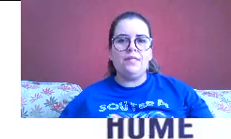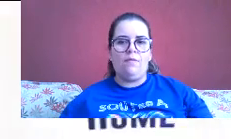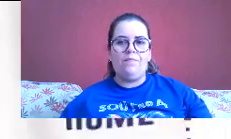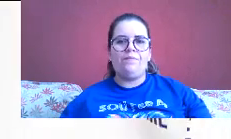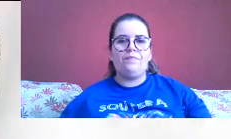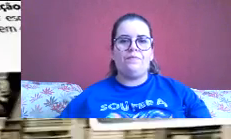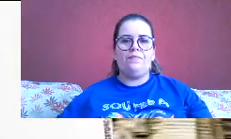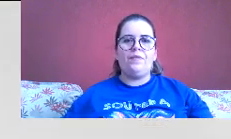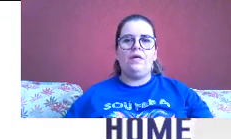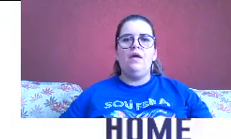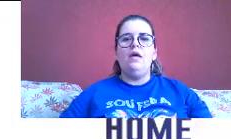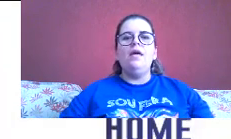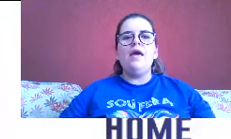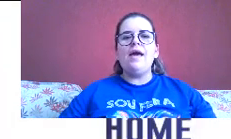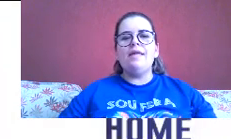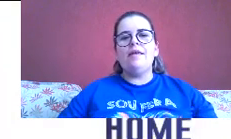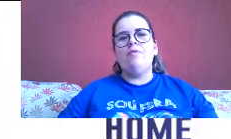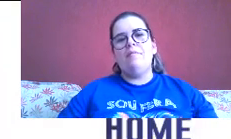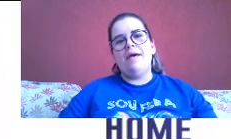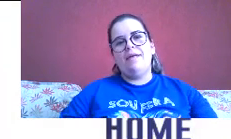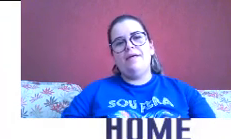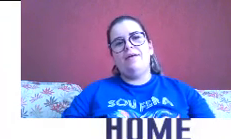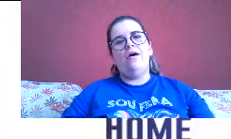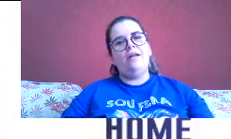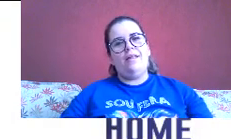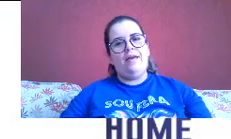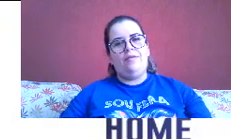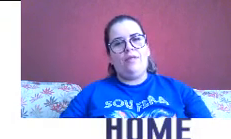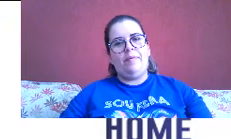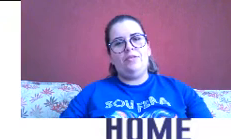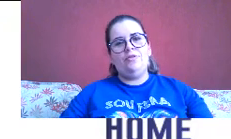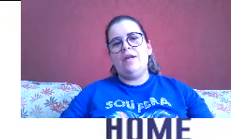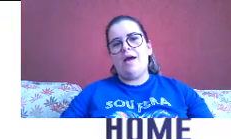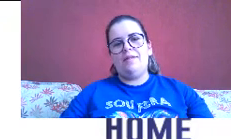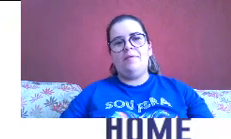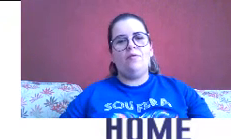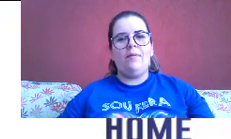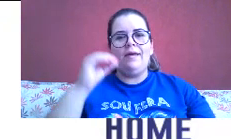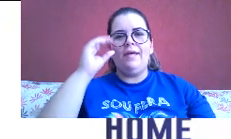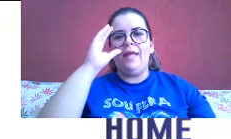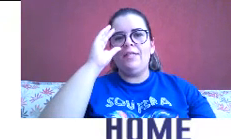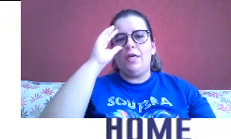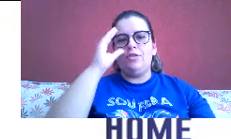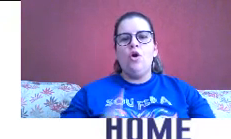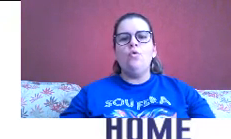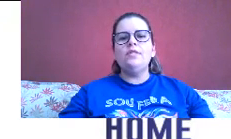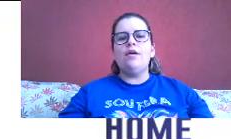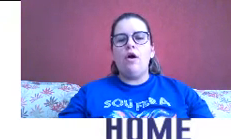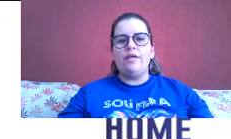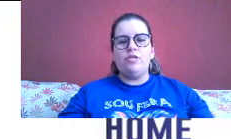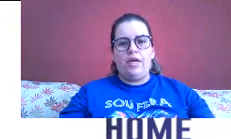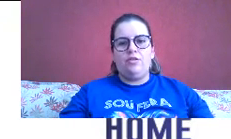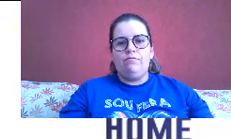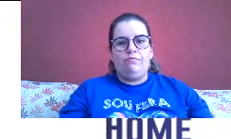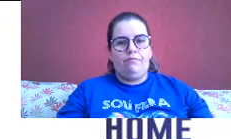de ficção E aí tem o homem-aranha olha ela aí toda apaixonada pelo homem-aranha né gente os